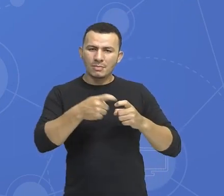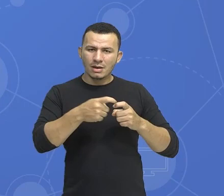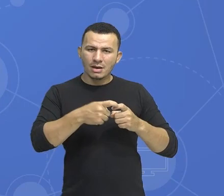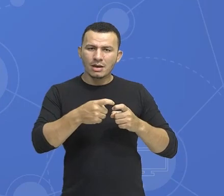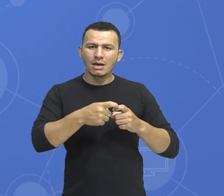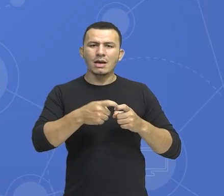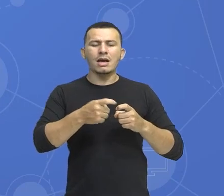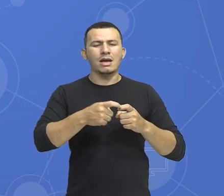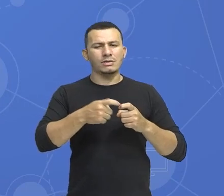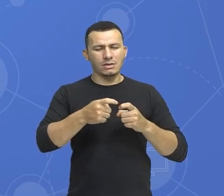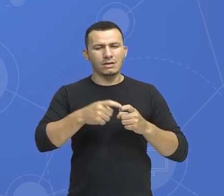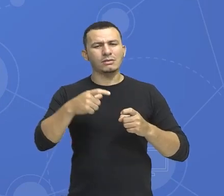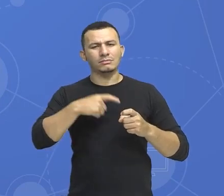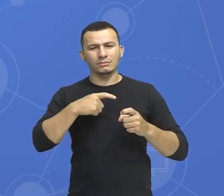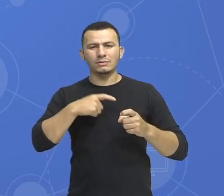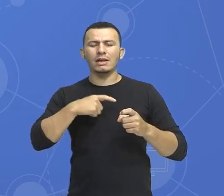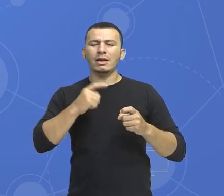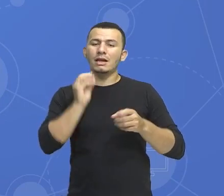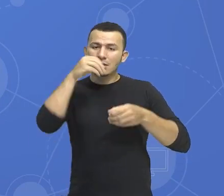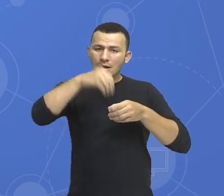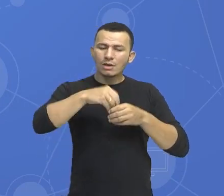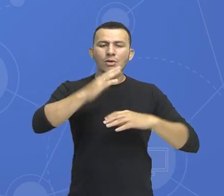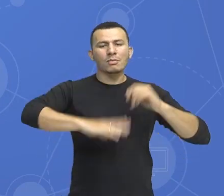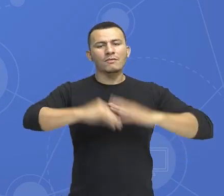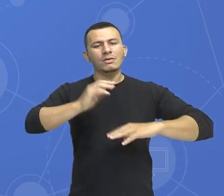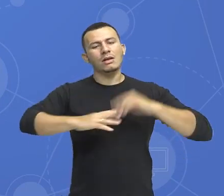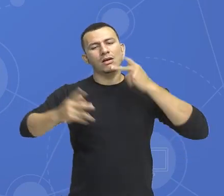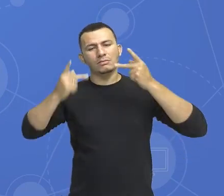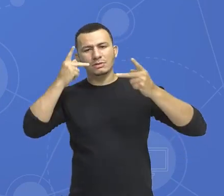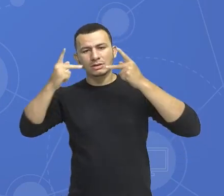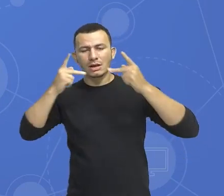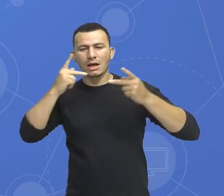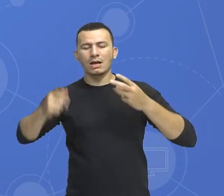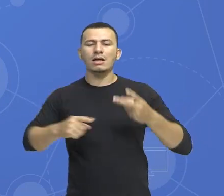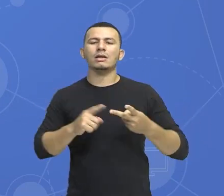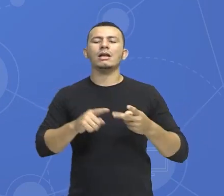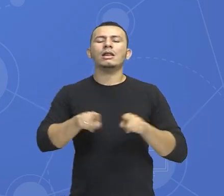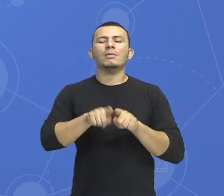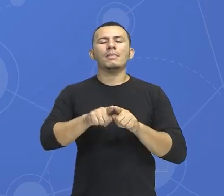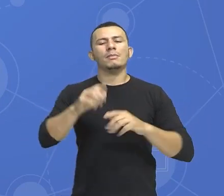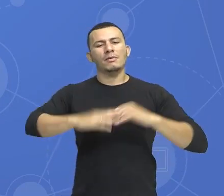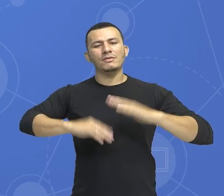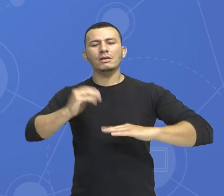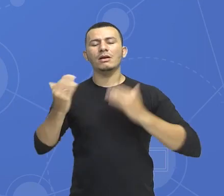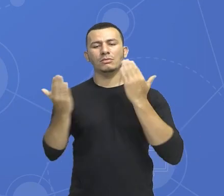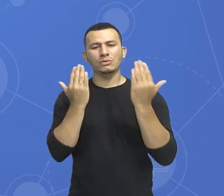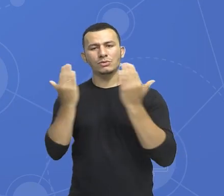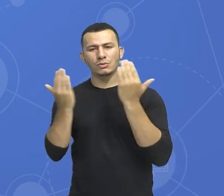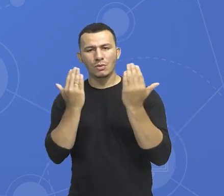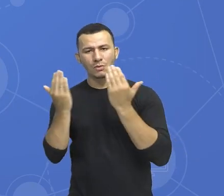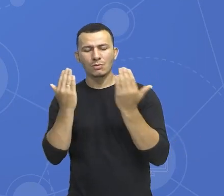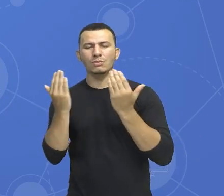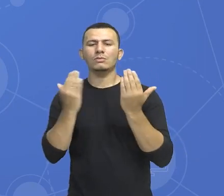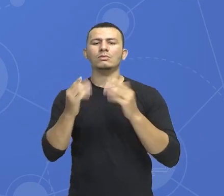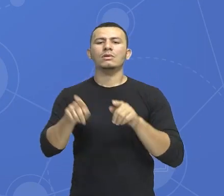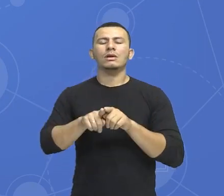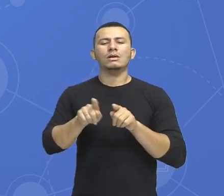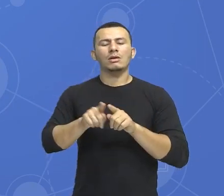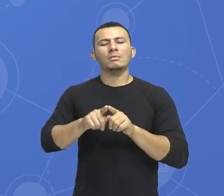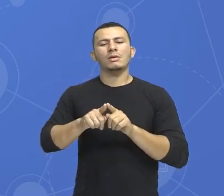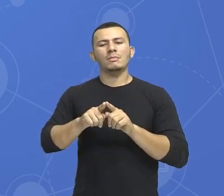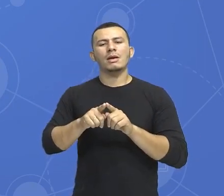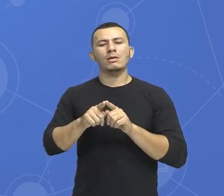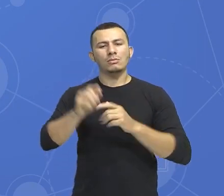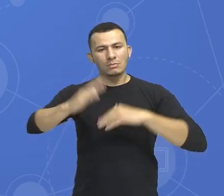equipe multidisciplinar, composta pelo psiquiatra, pelo psicólogo, pelo próprio educador